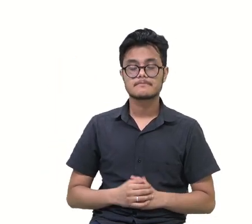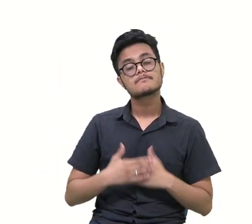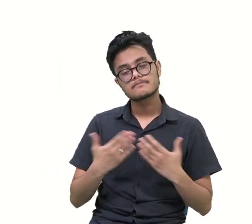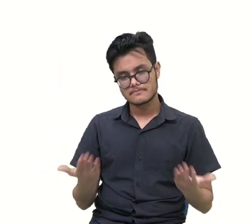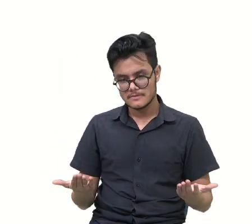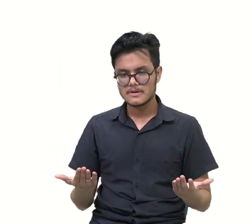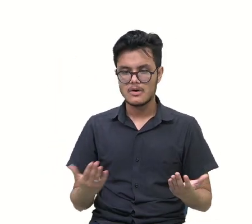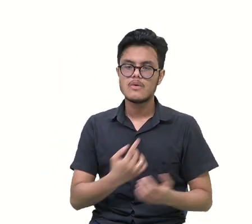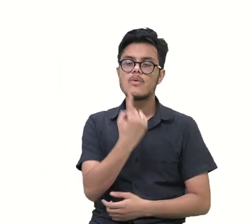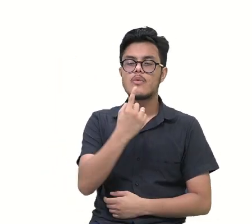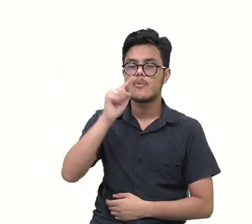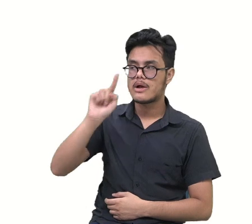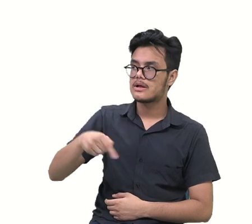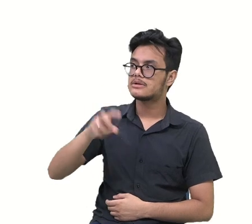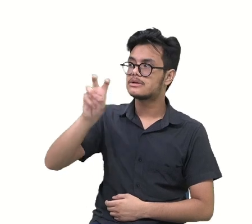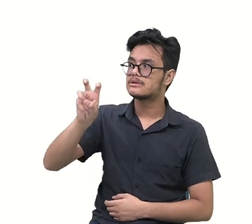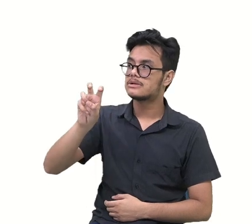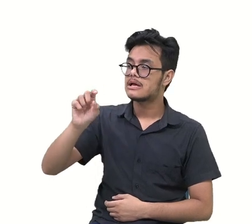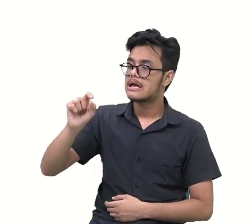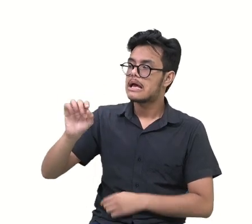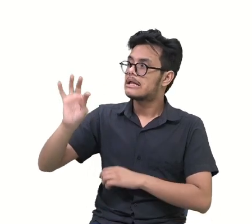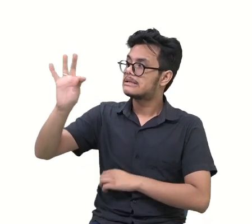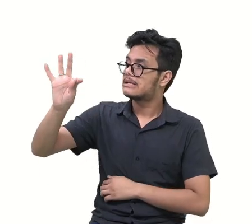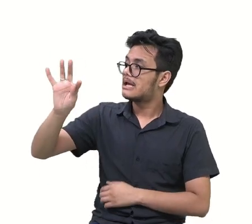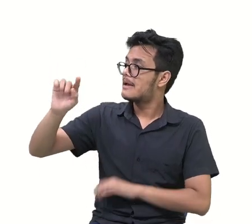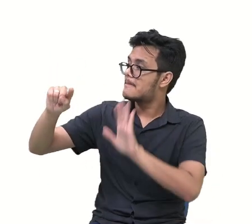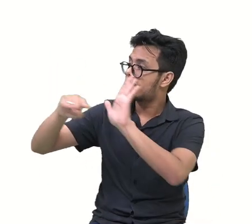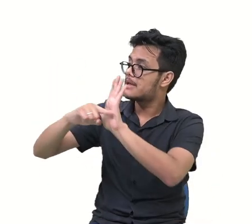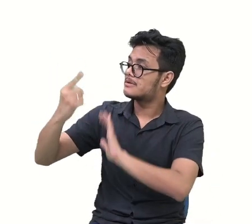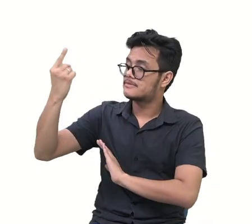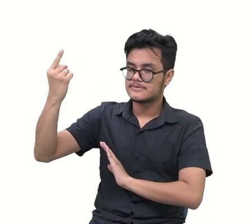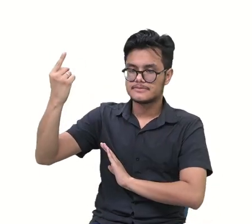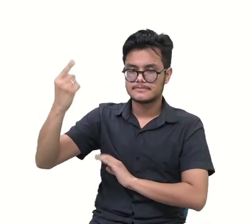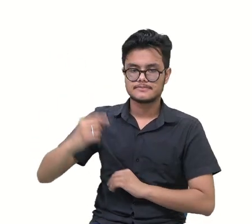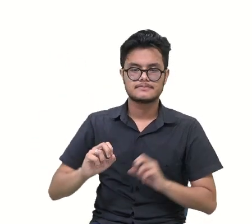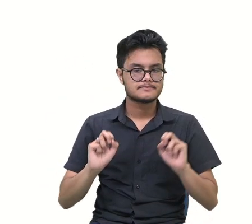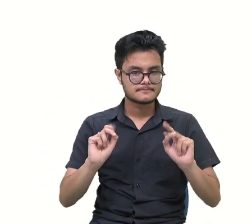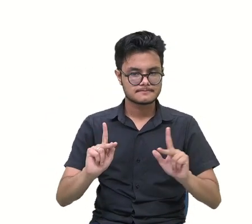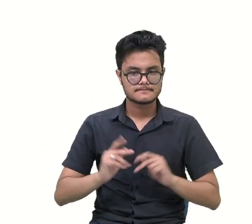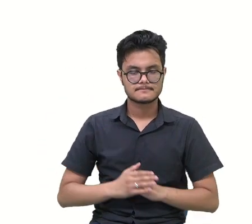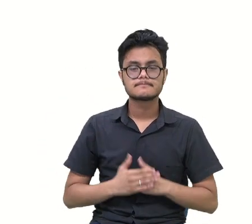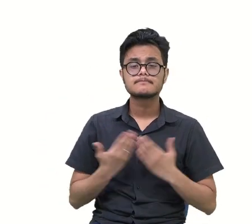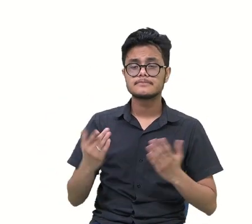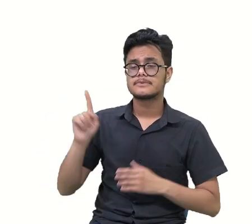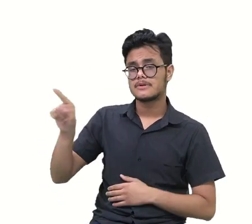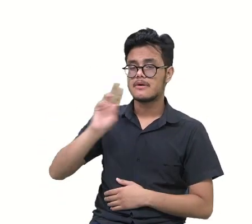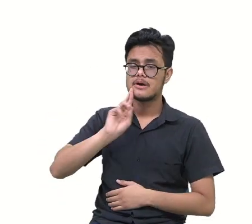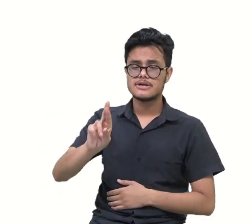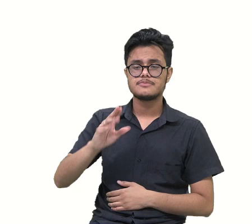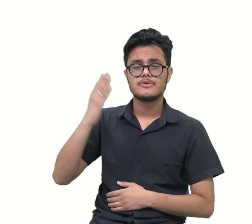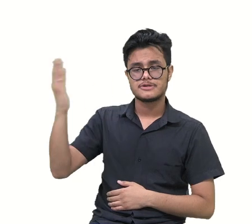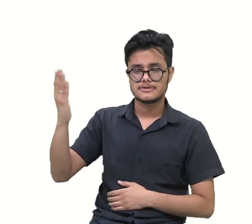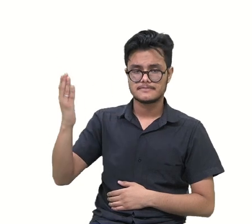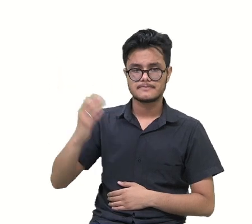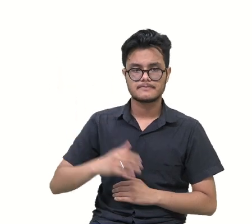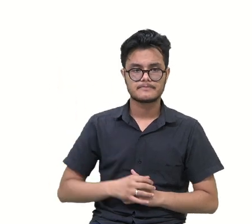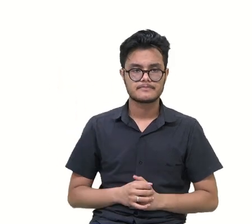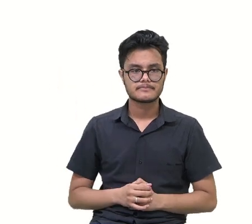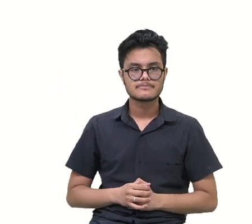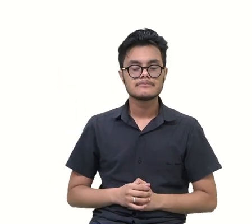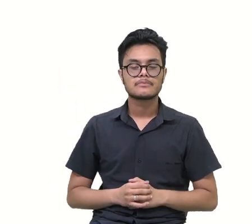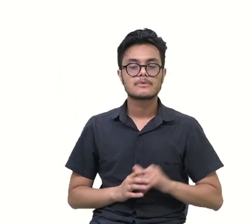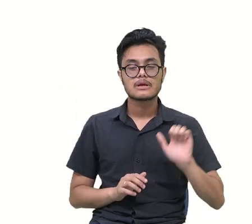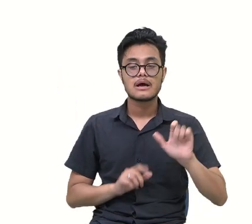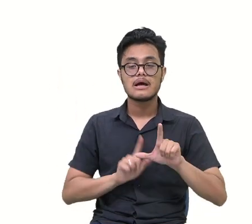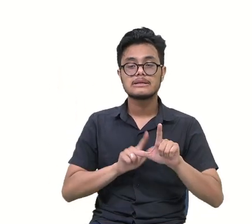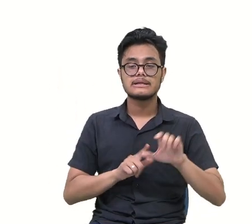1,5, né? Elevado a T menos 1, ok? Então, esse é o gabarito da nossa questão.